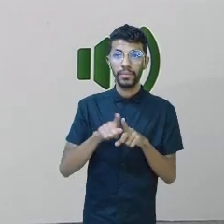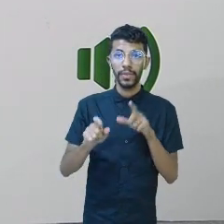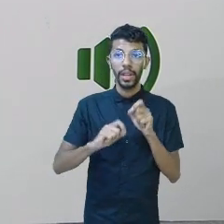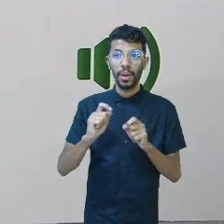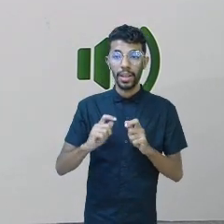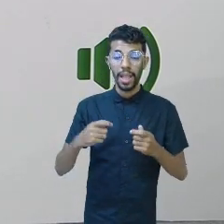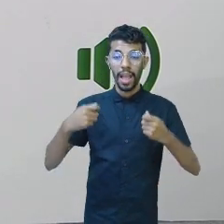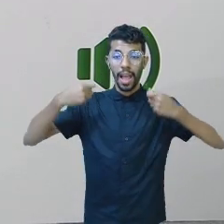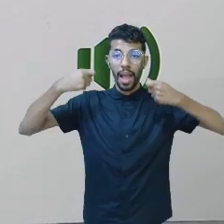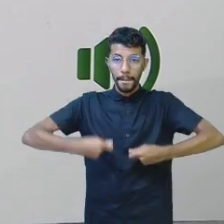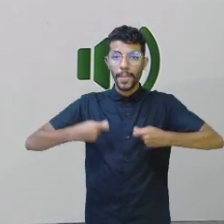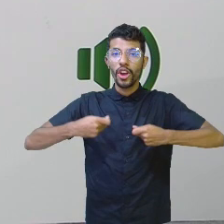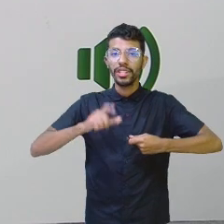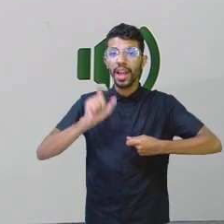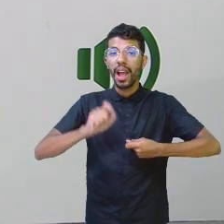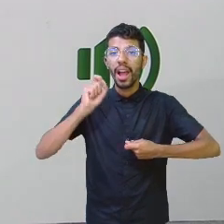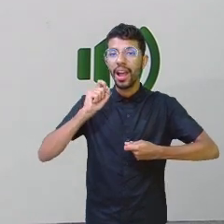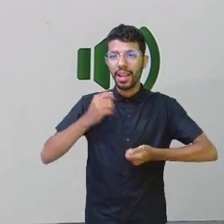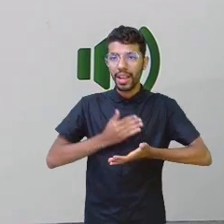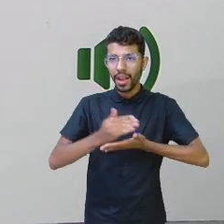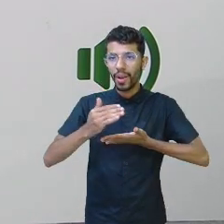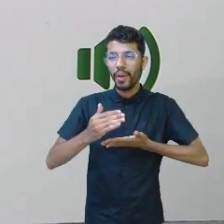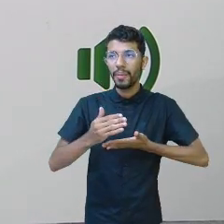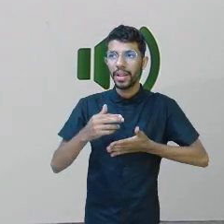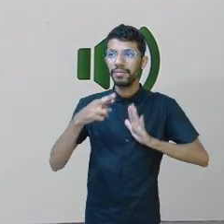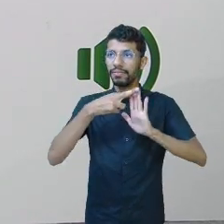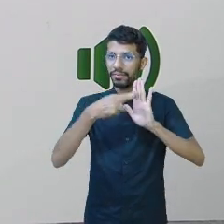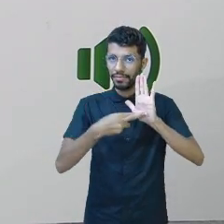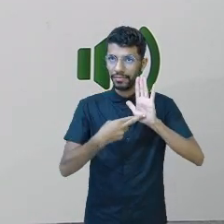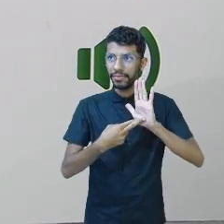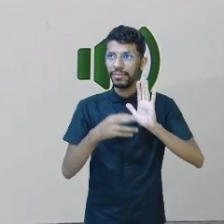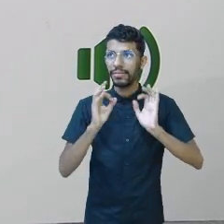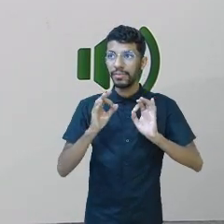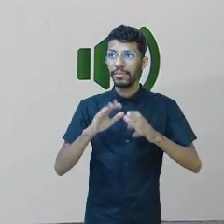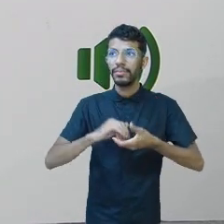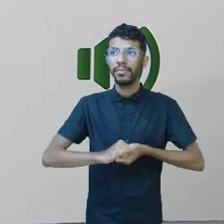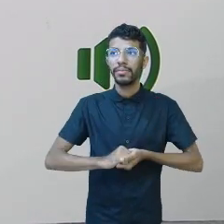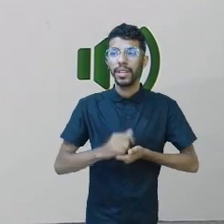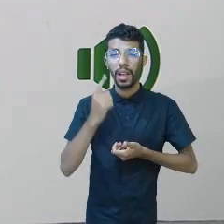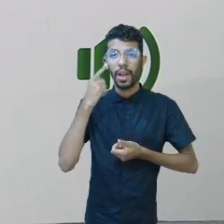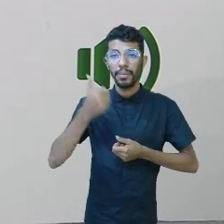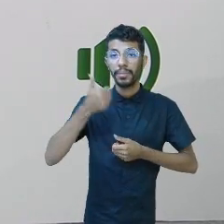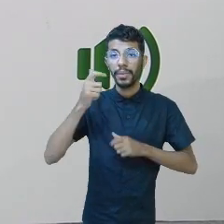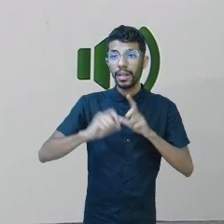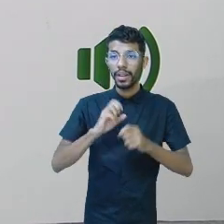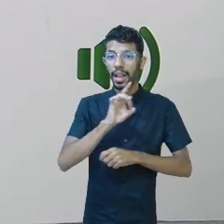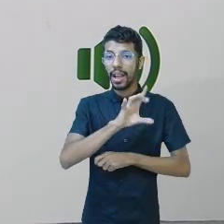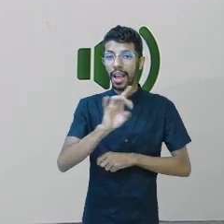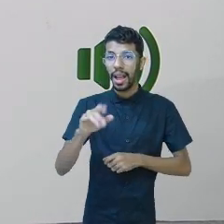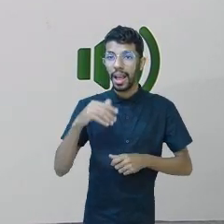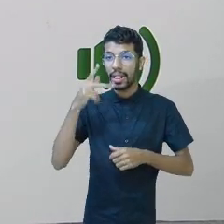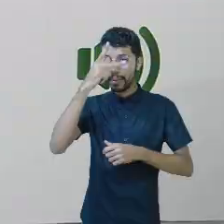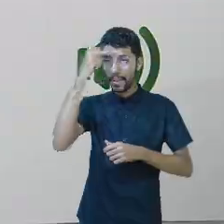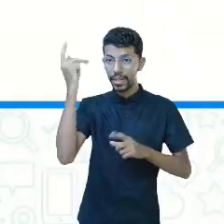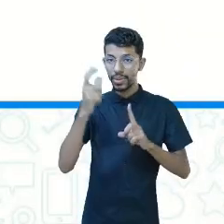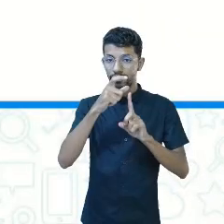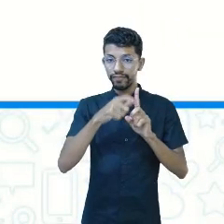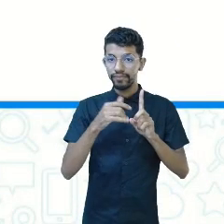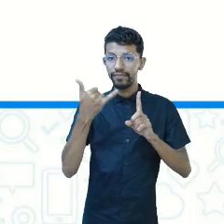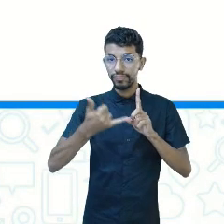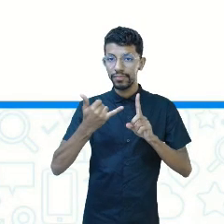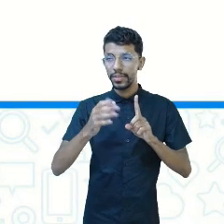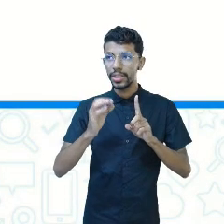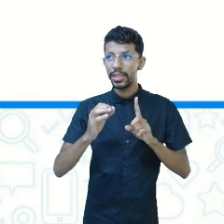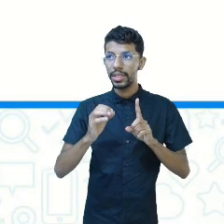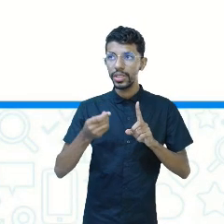começar. Essas são as regras da brincadeira, né? O que está por escrito. Primeiro, cada jogador joga uma